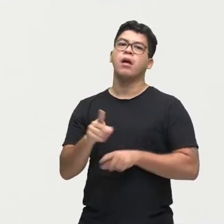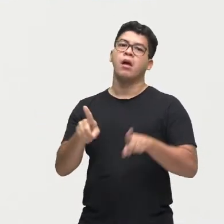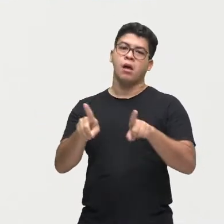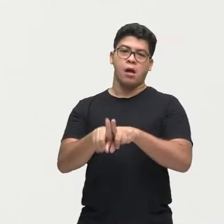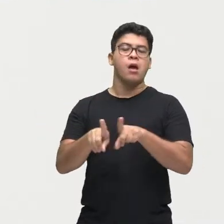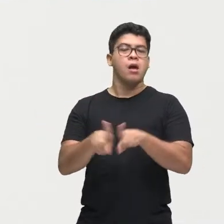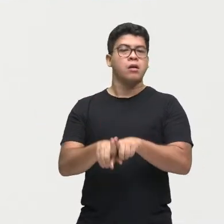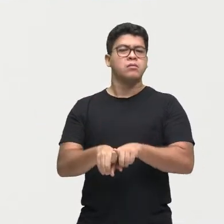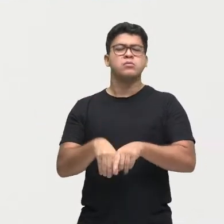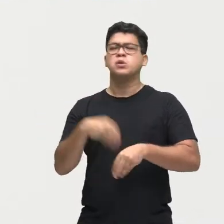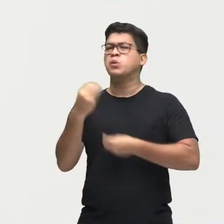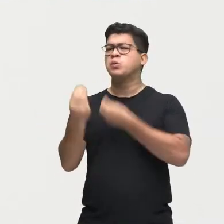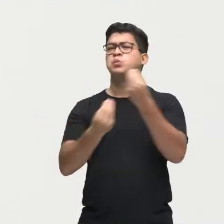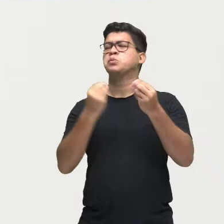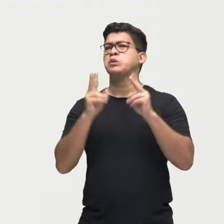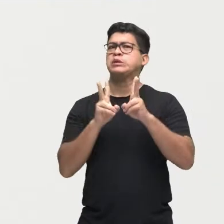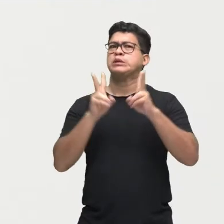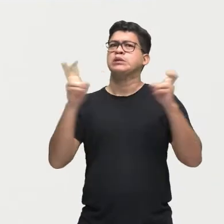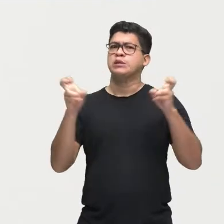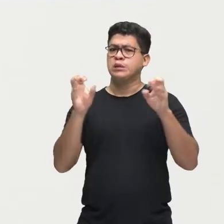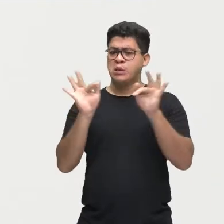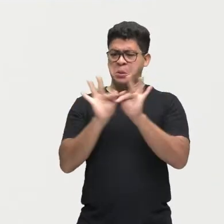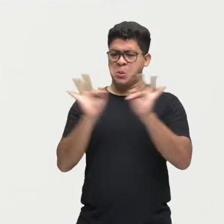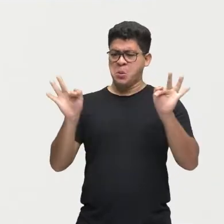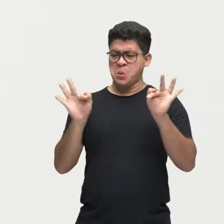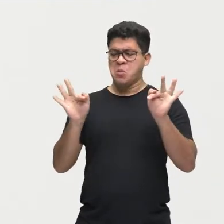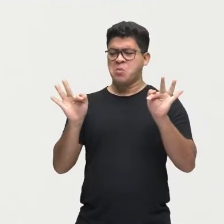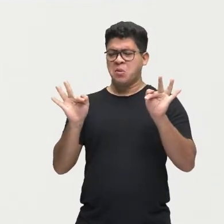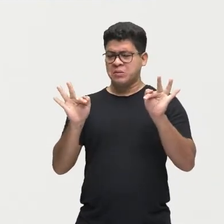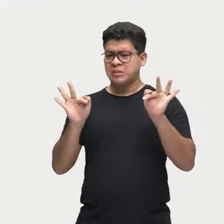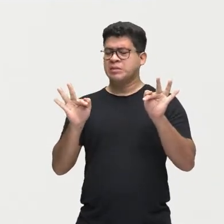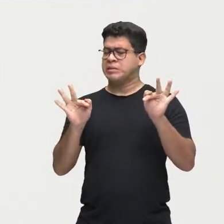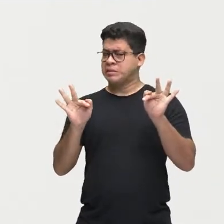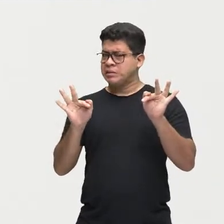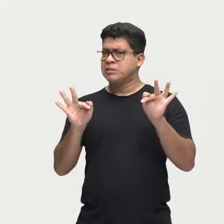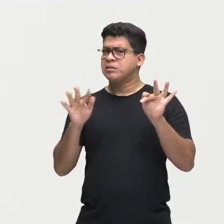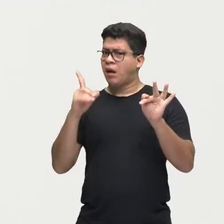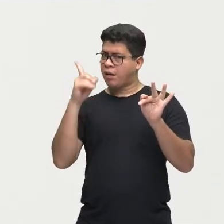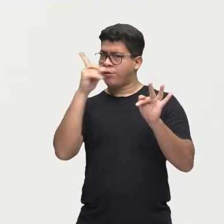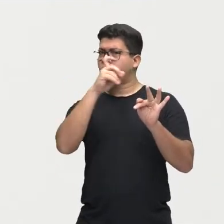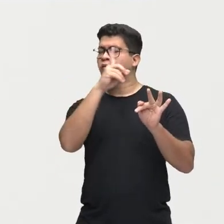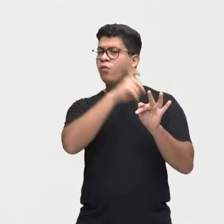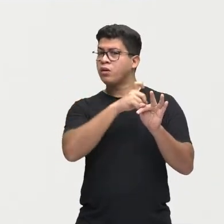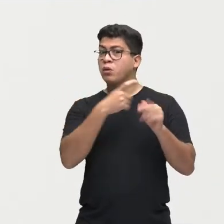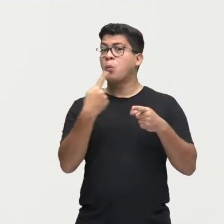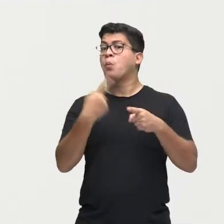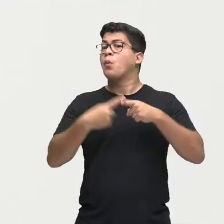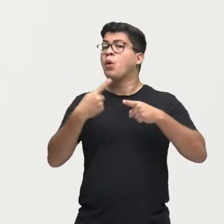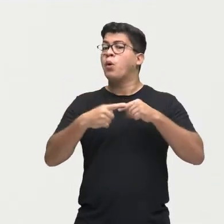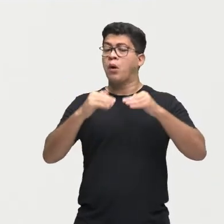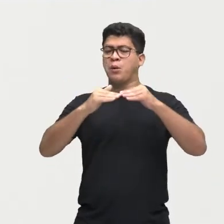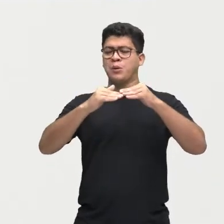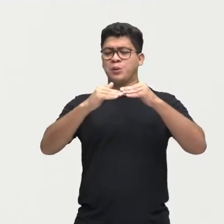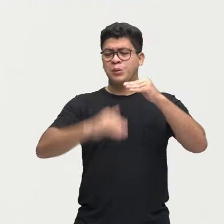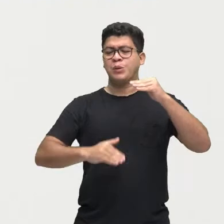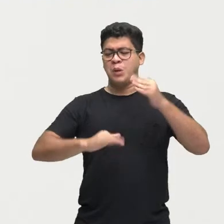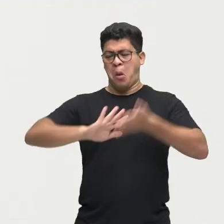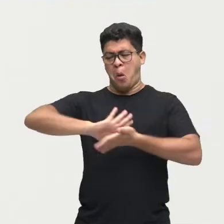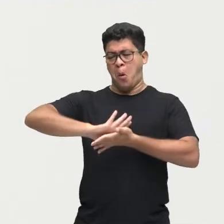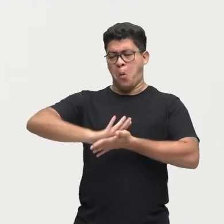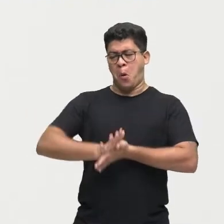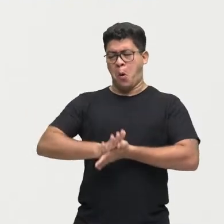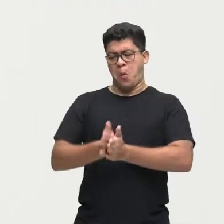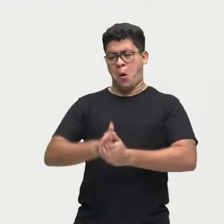olha só quão pesadas são essas falas, não é mesmo? A gente pode observar ali. E vem todas elas legitimar